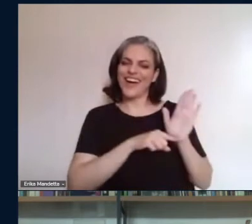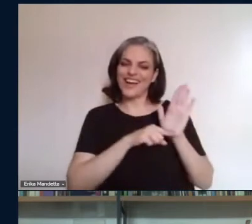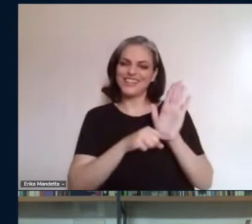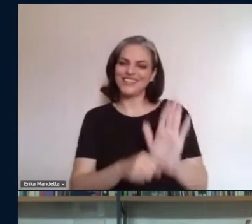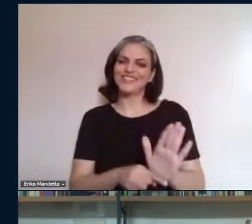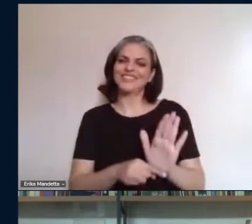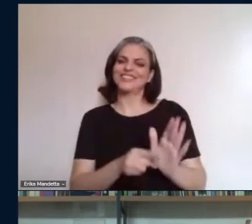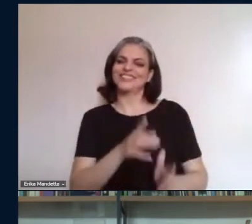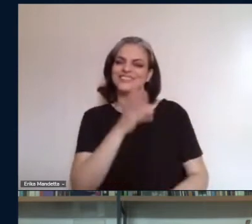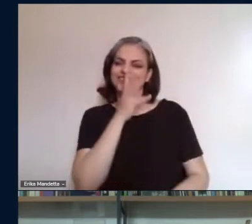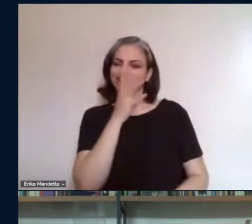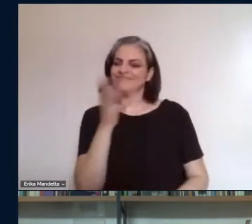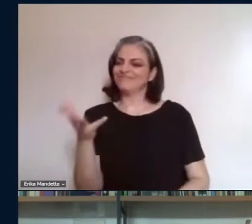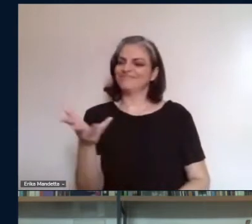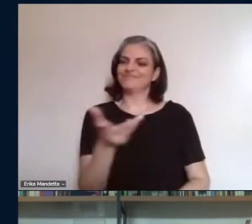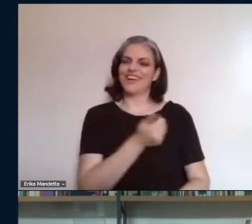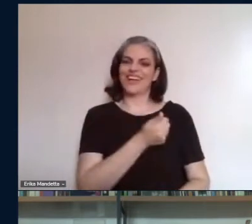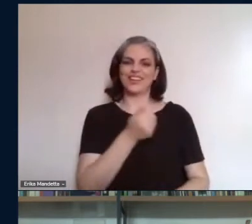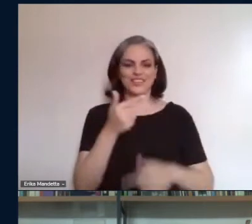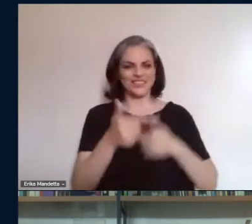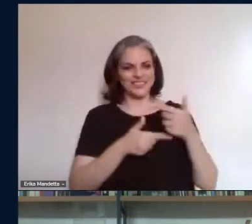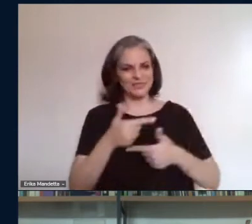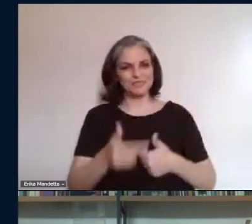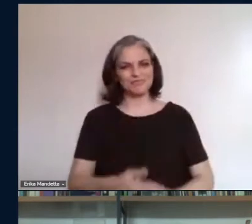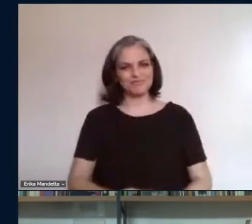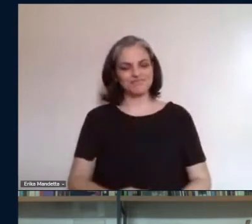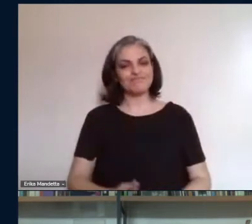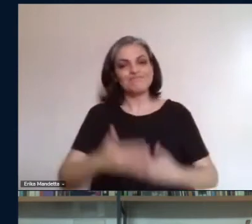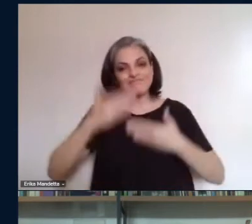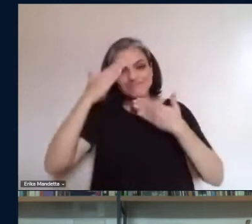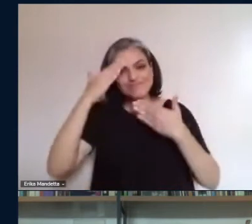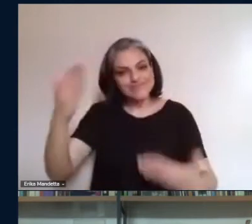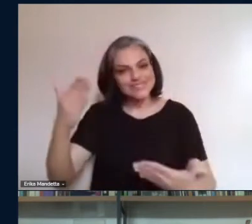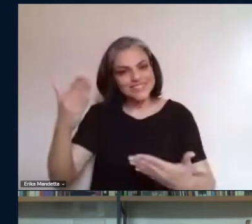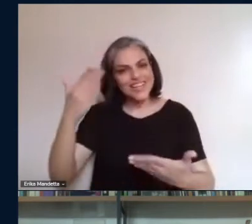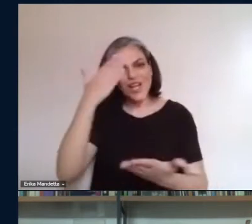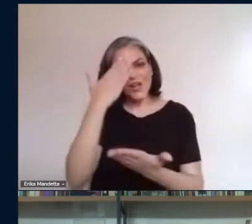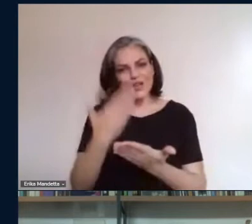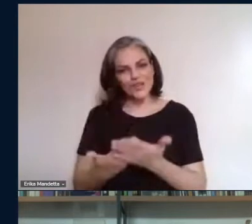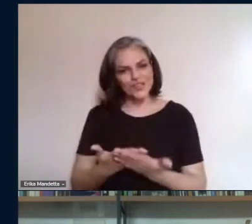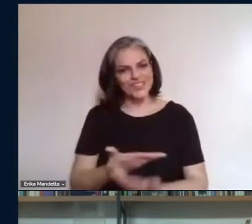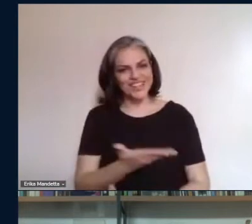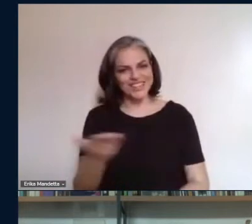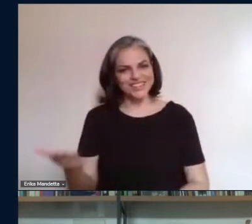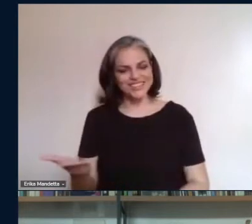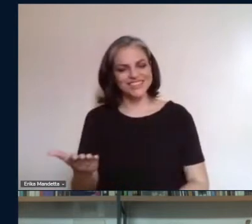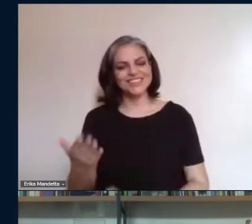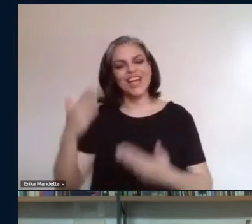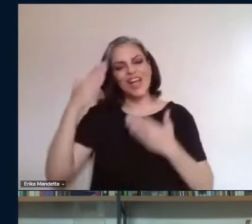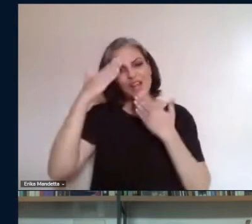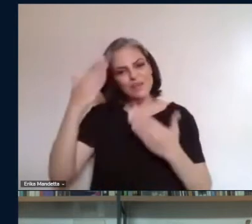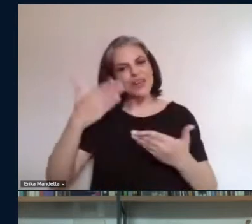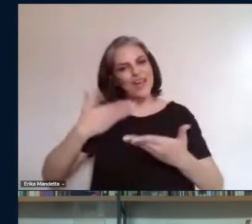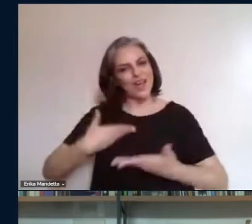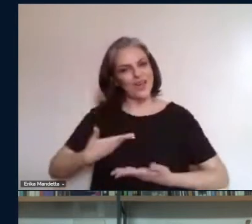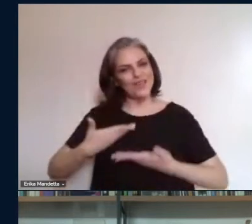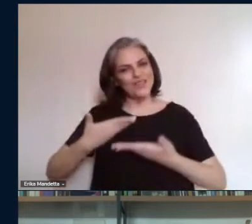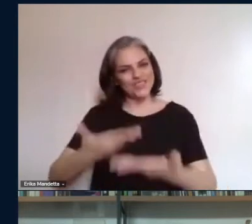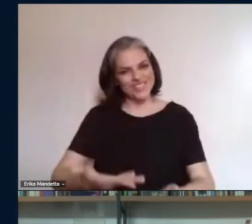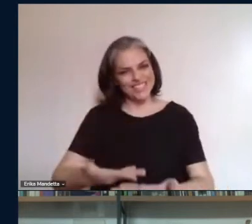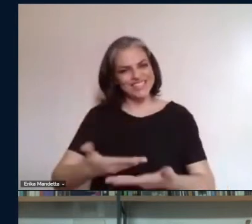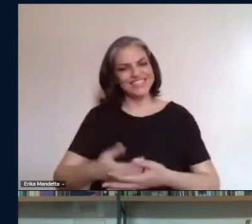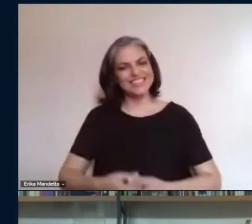belíssimos projetos. Agradeço a confiança de vocês, agradeço o convite, novamente, de me manter